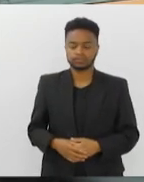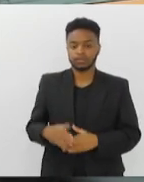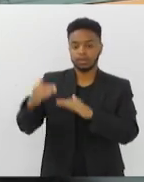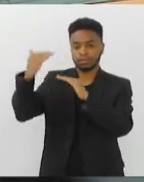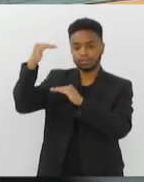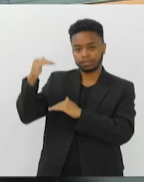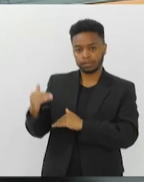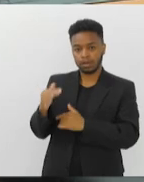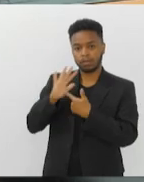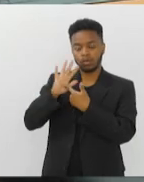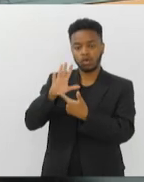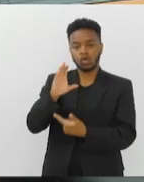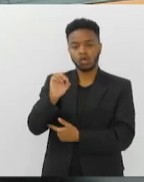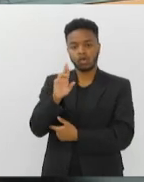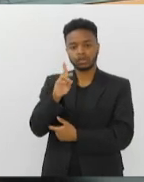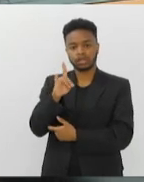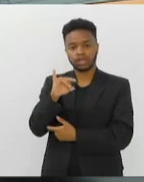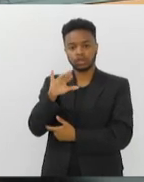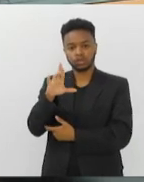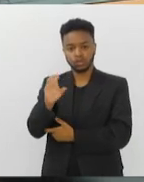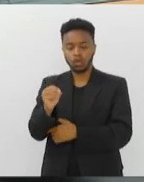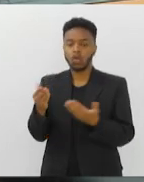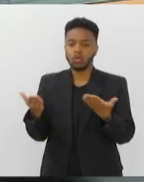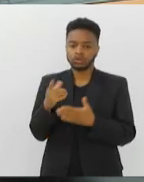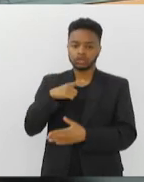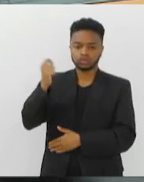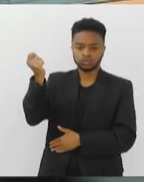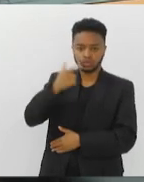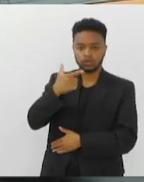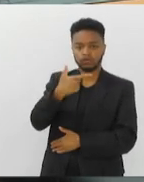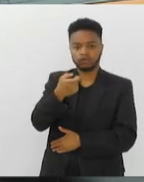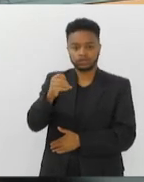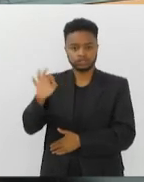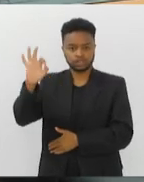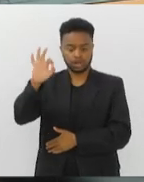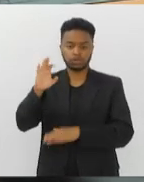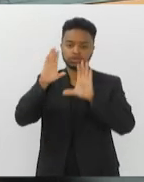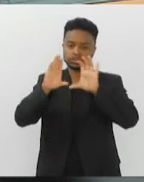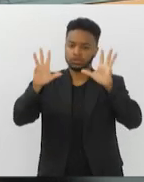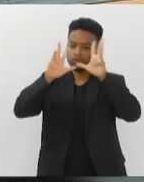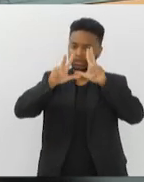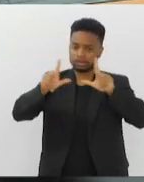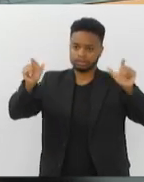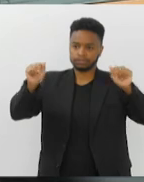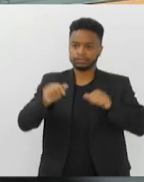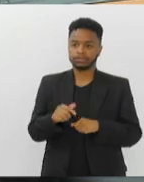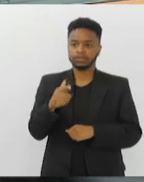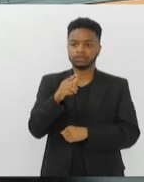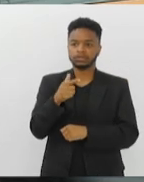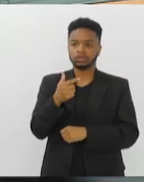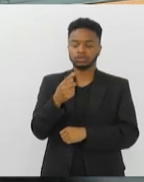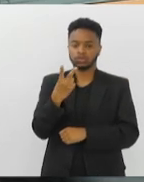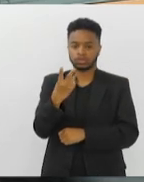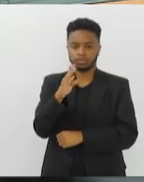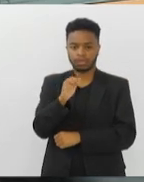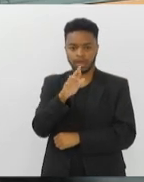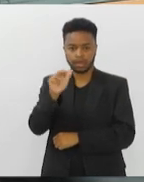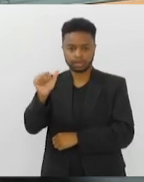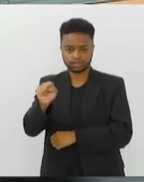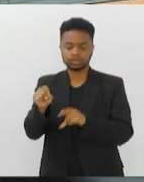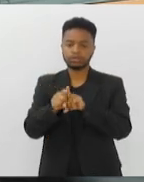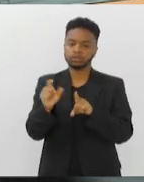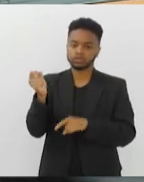você vê aí Cordeiro, que está com sol, 20 graus, céu limpo. Duas Barras, 19 graus, sol